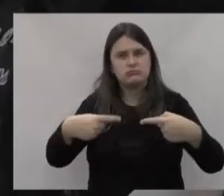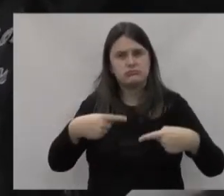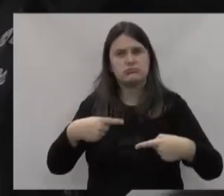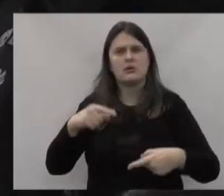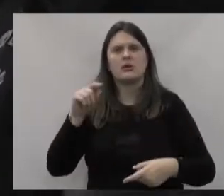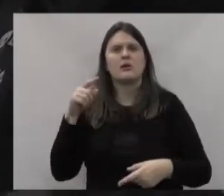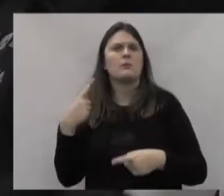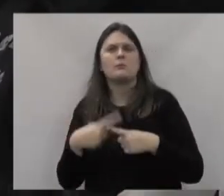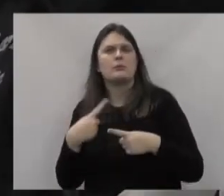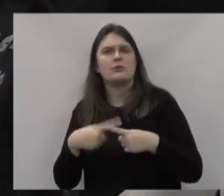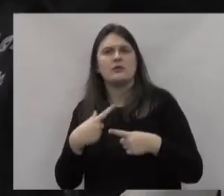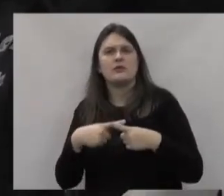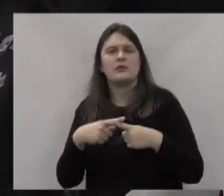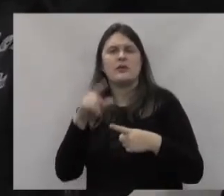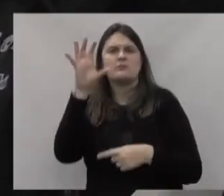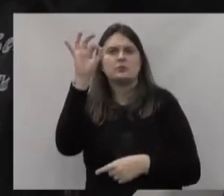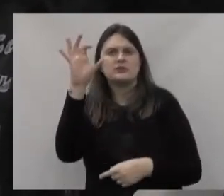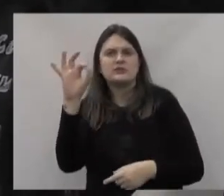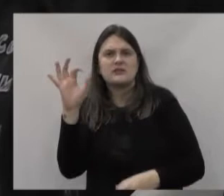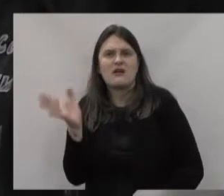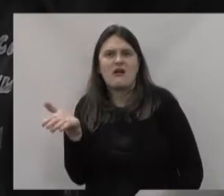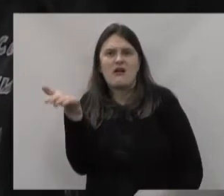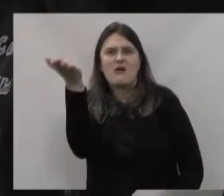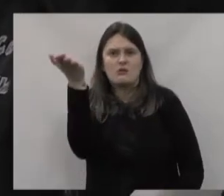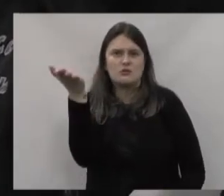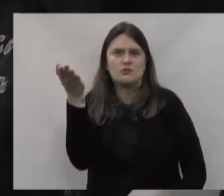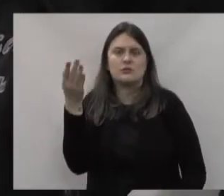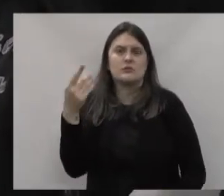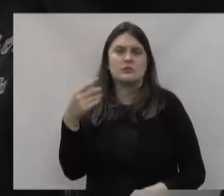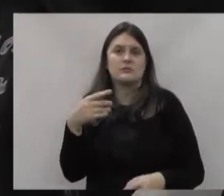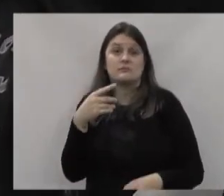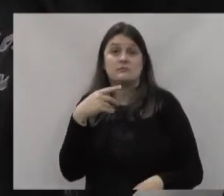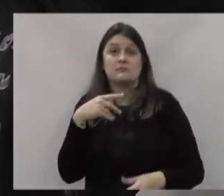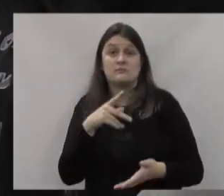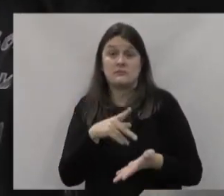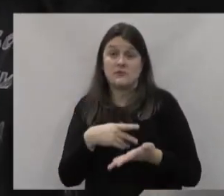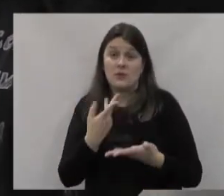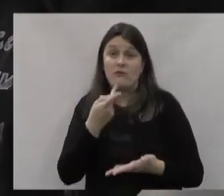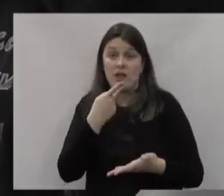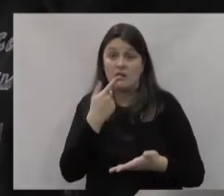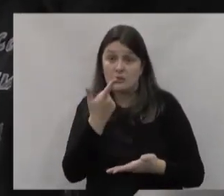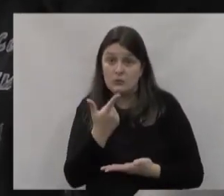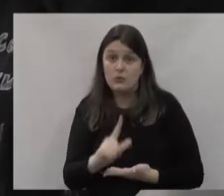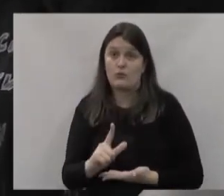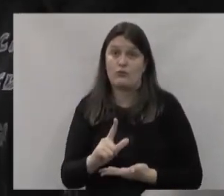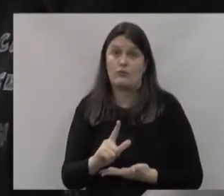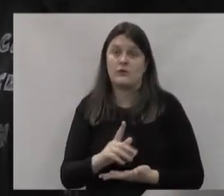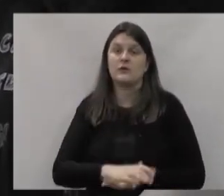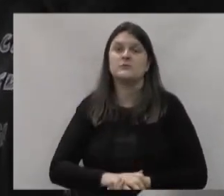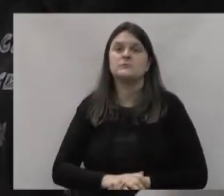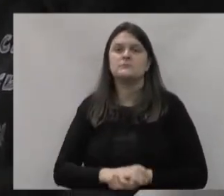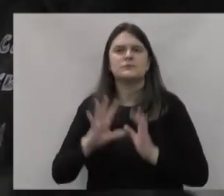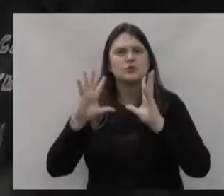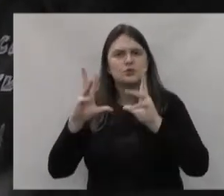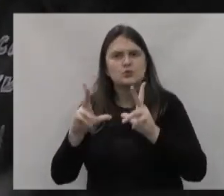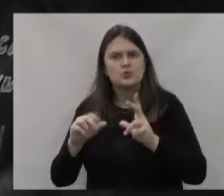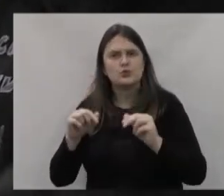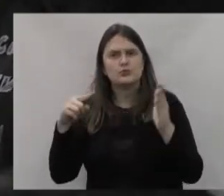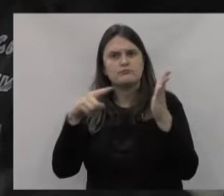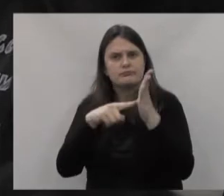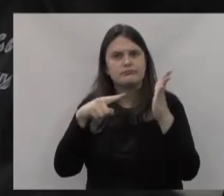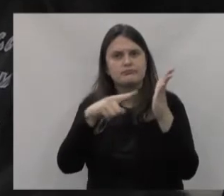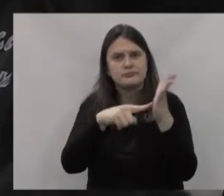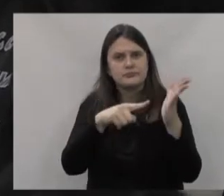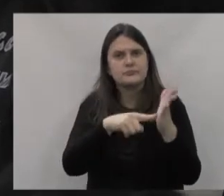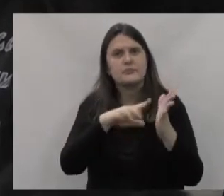por que o índice é tão alto, né? E, mesmo assim, reforço, de todas as